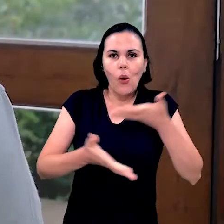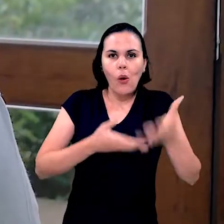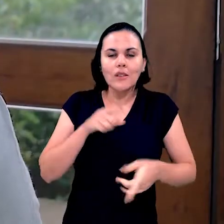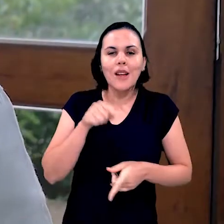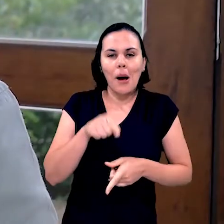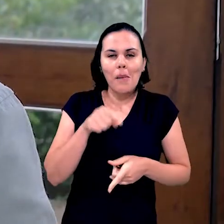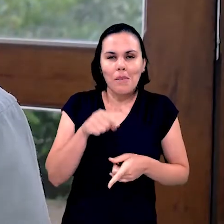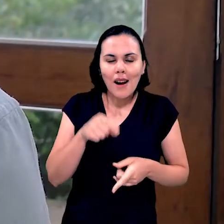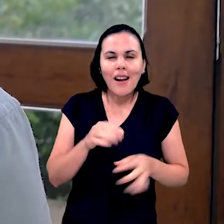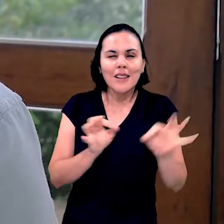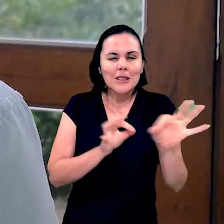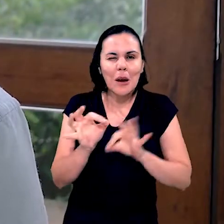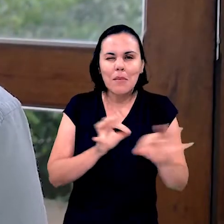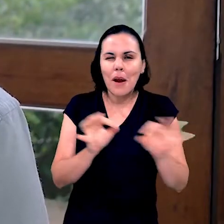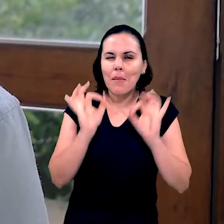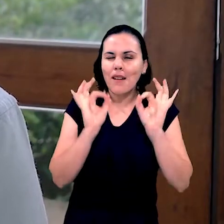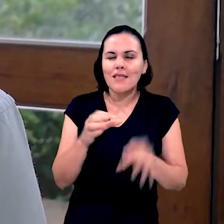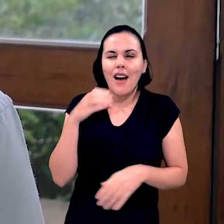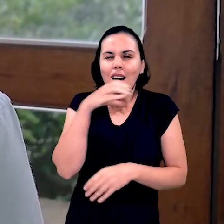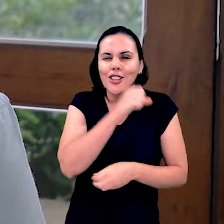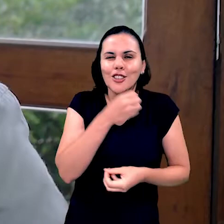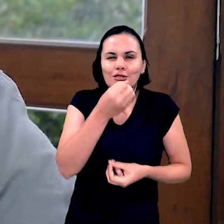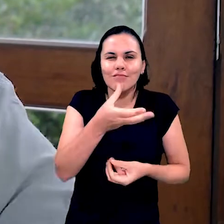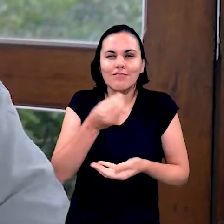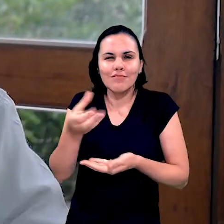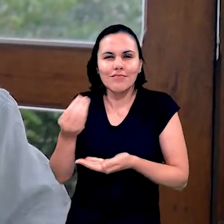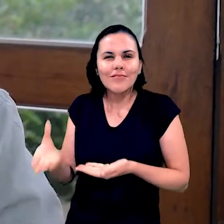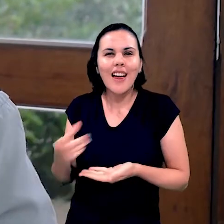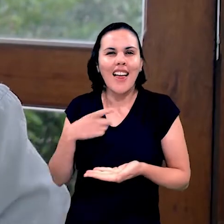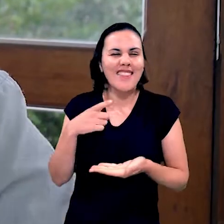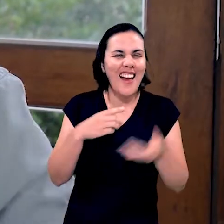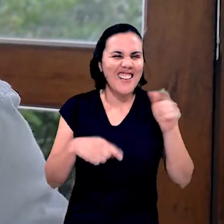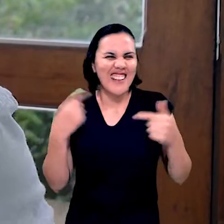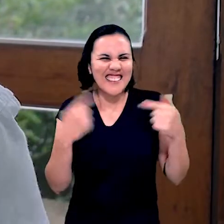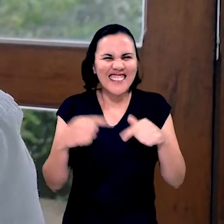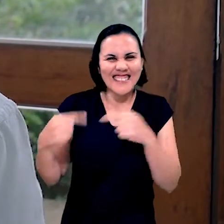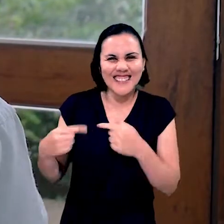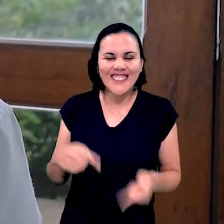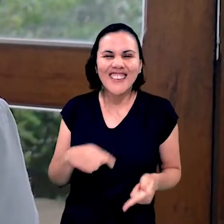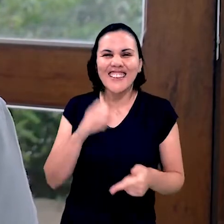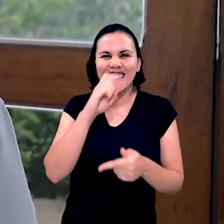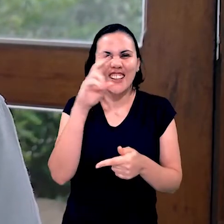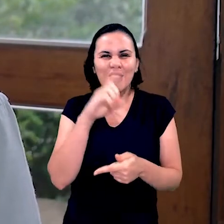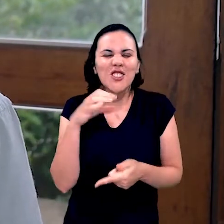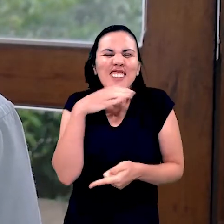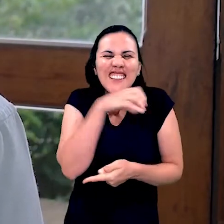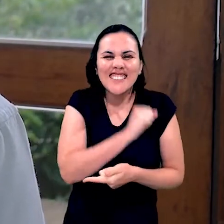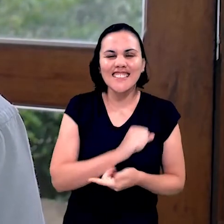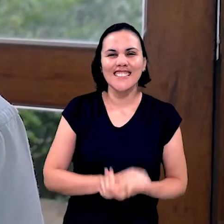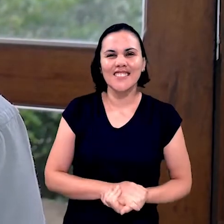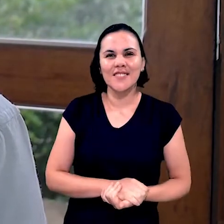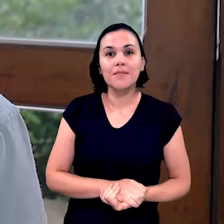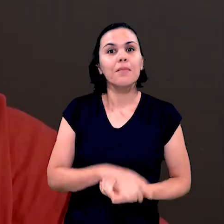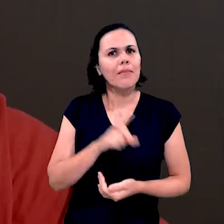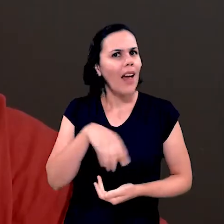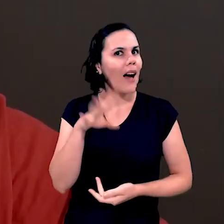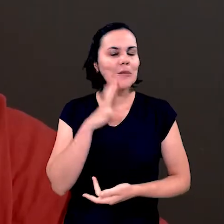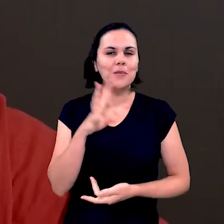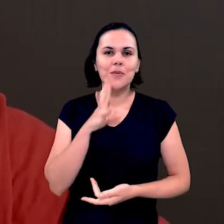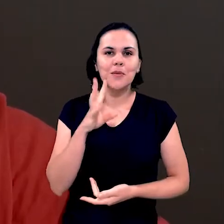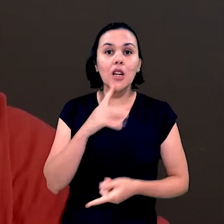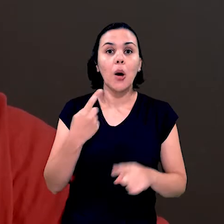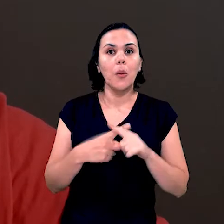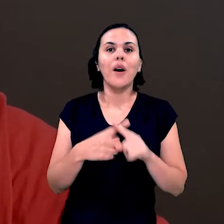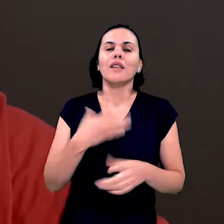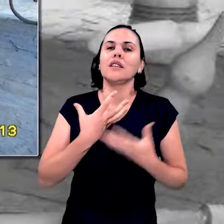e cuidado para que ele saia aquele cuscuz quentinho, que depois é distribuído. Tem até uma disputa ali dos cuscuz logo que saem. E é uma